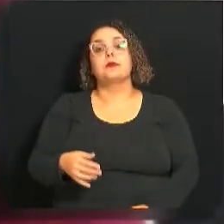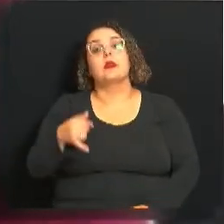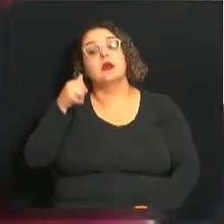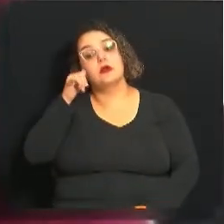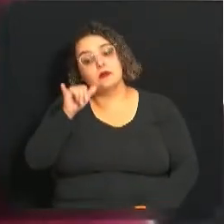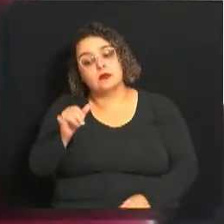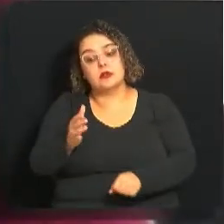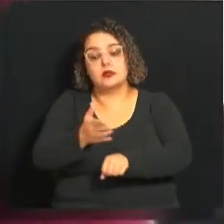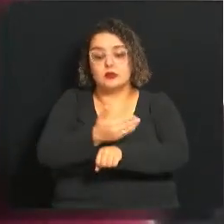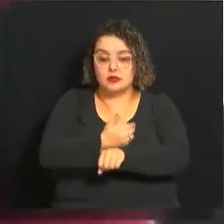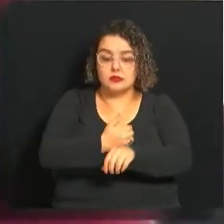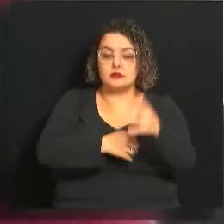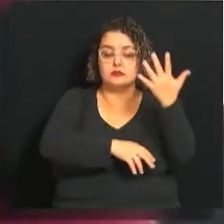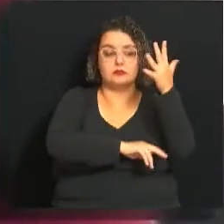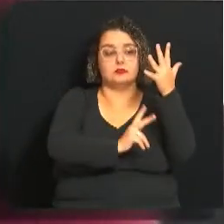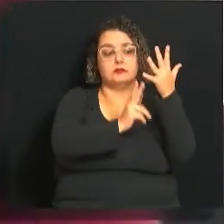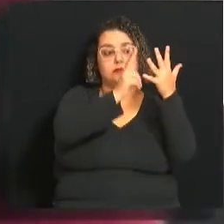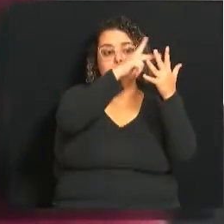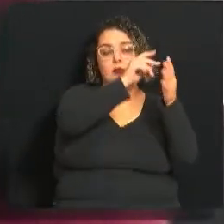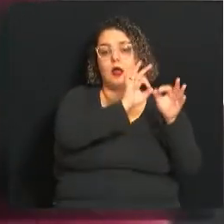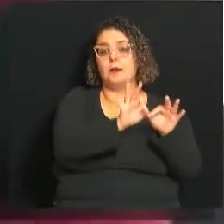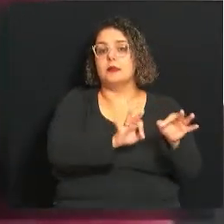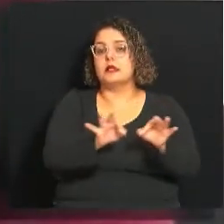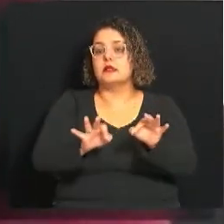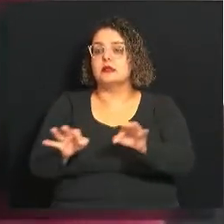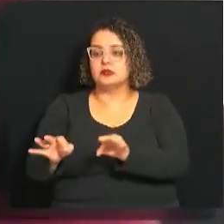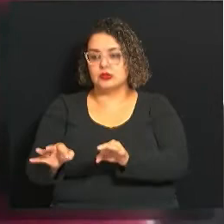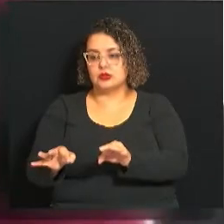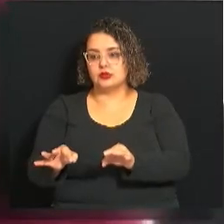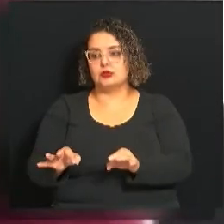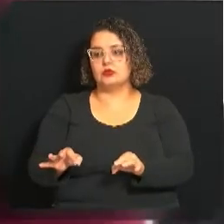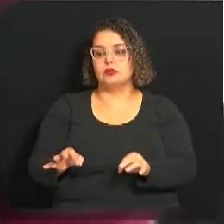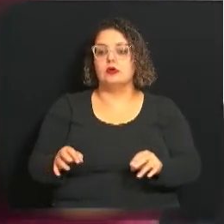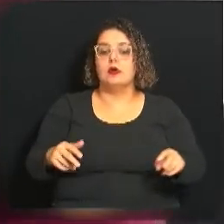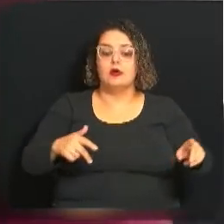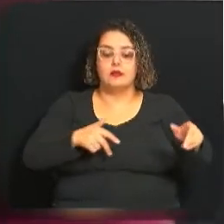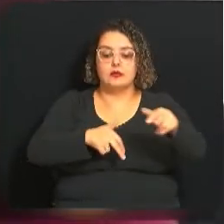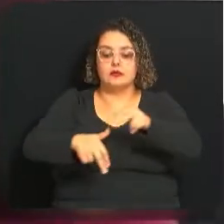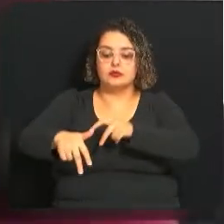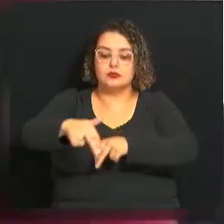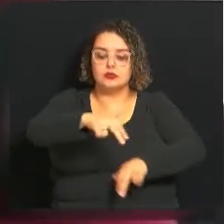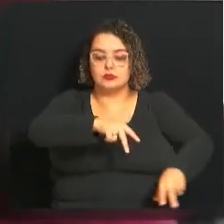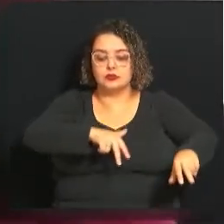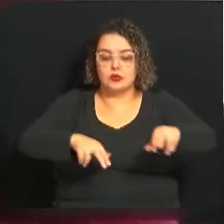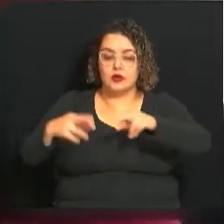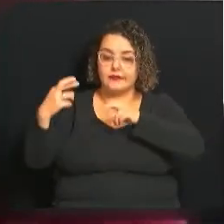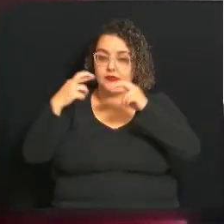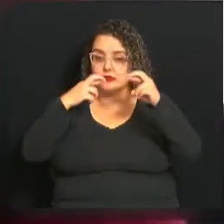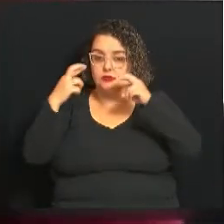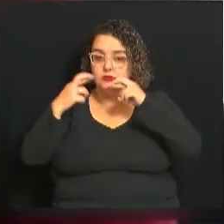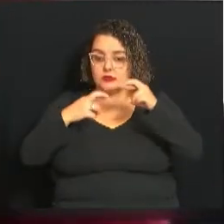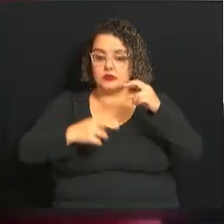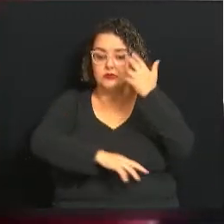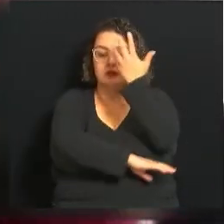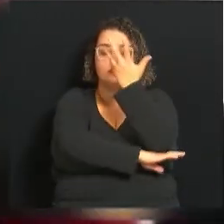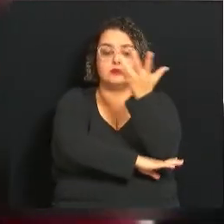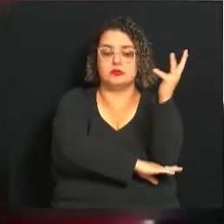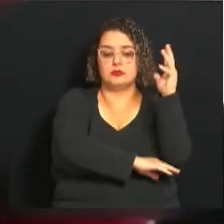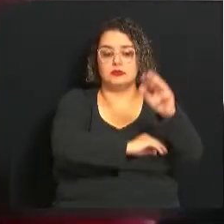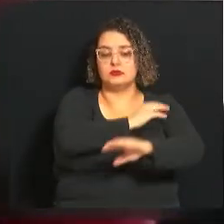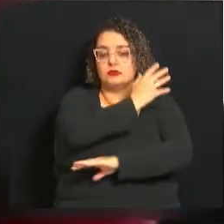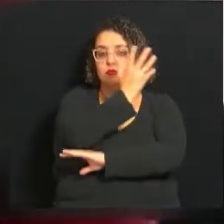as nossas podas planejadas. Nós rodamos todas as árvores de Campinas, toda a arborização de